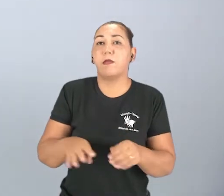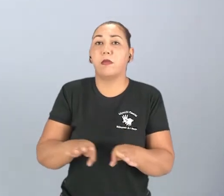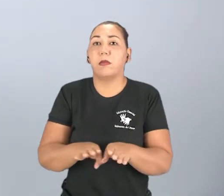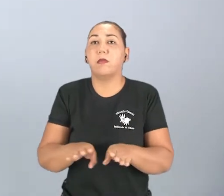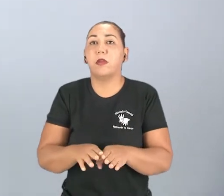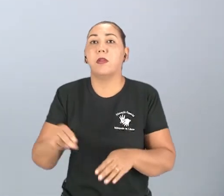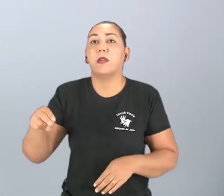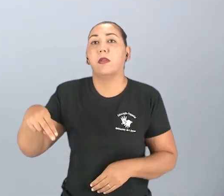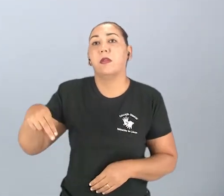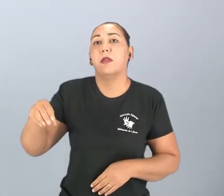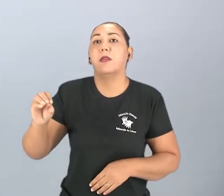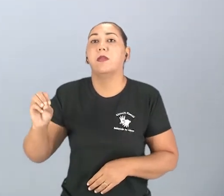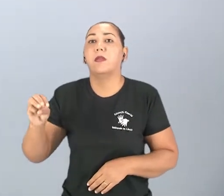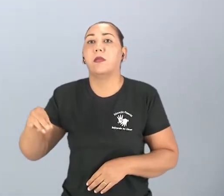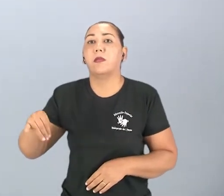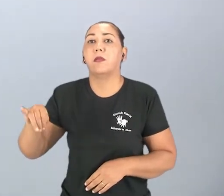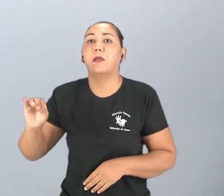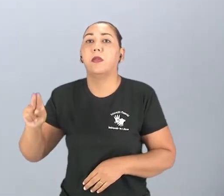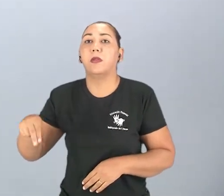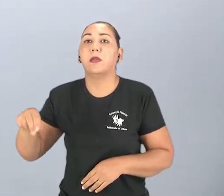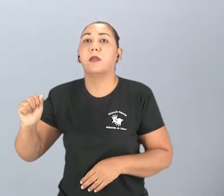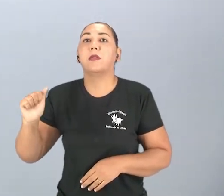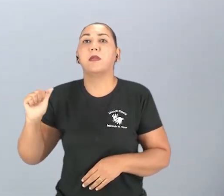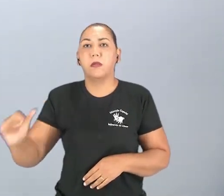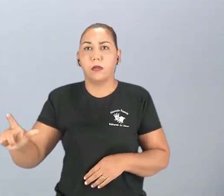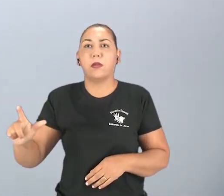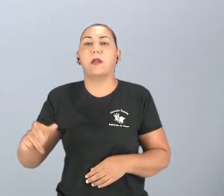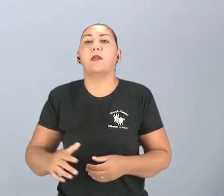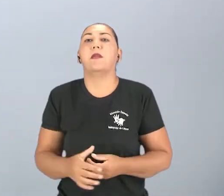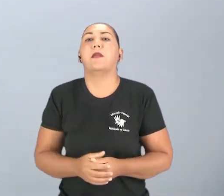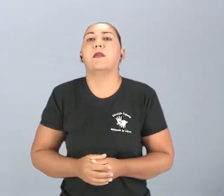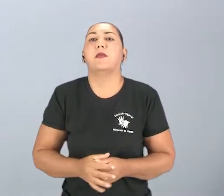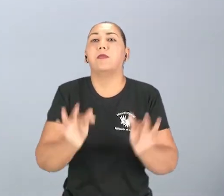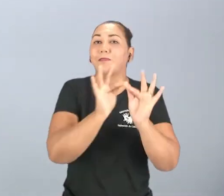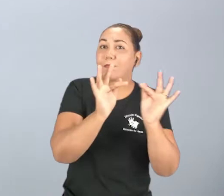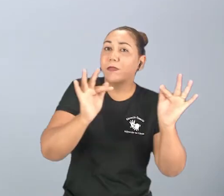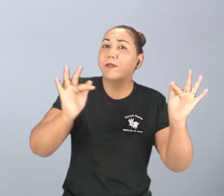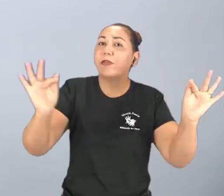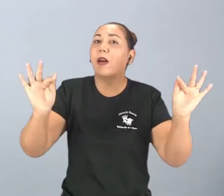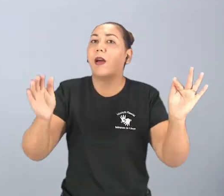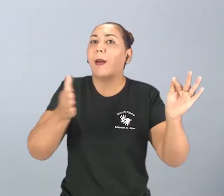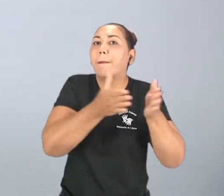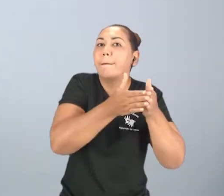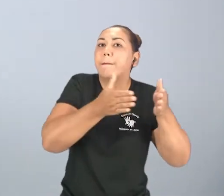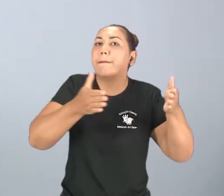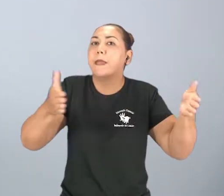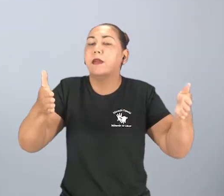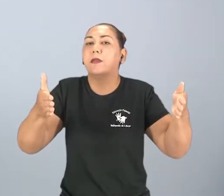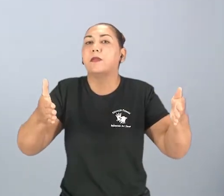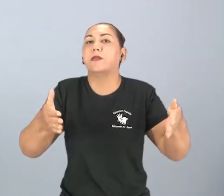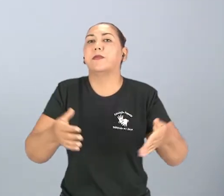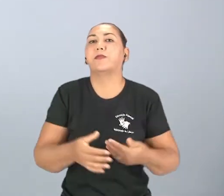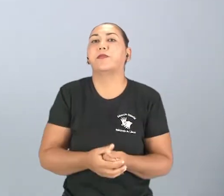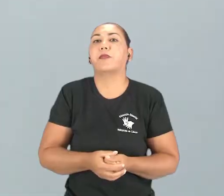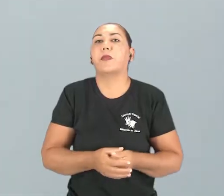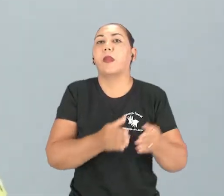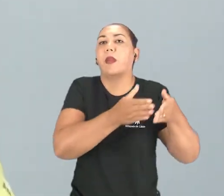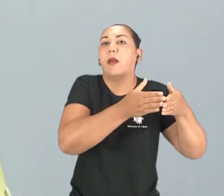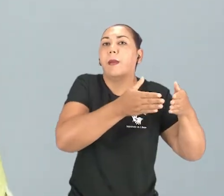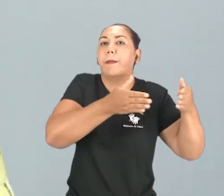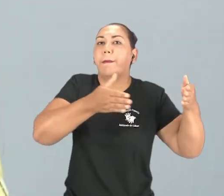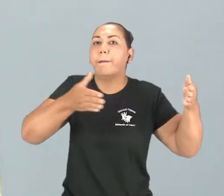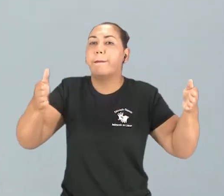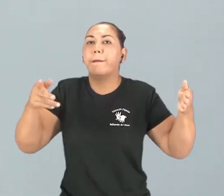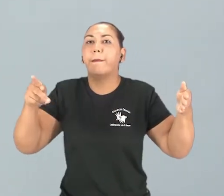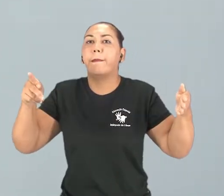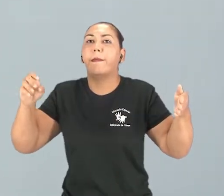nominais, tá bom? Eles também vão equivaler aí a uma oração, logo, um período. O período é a frase